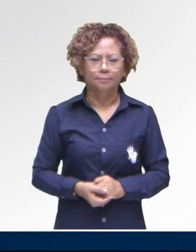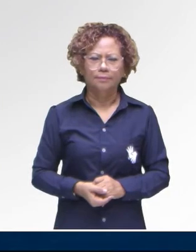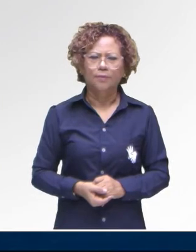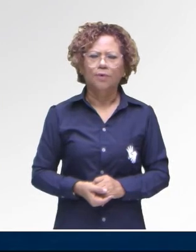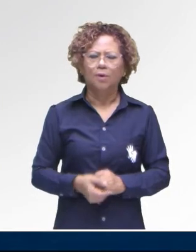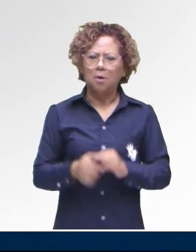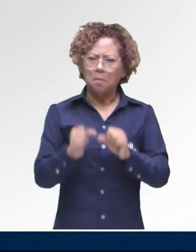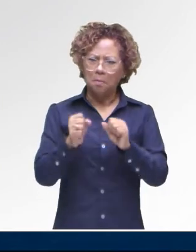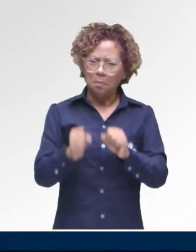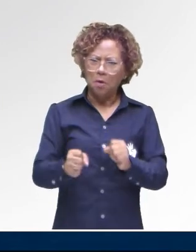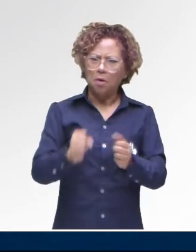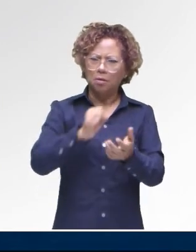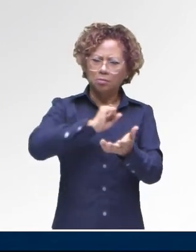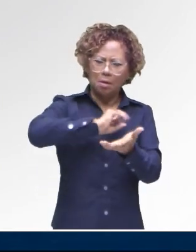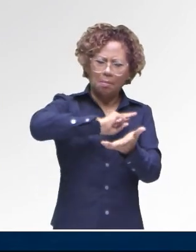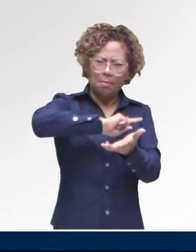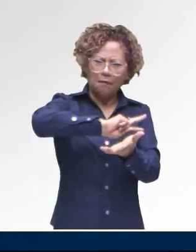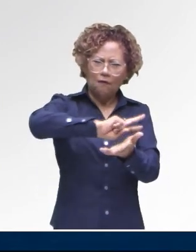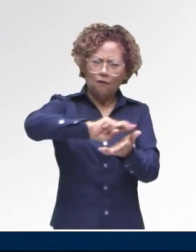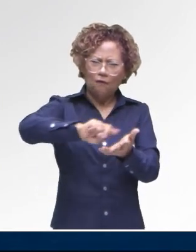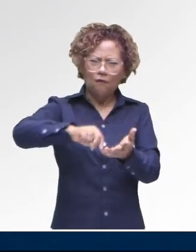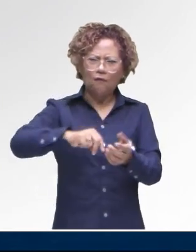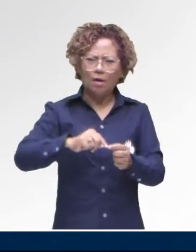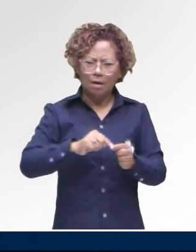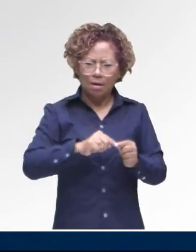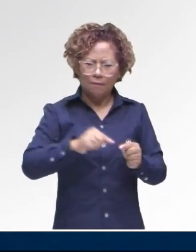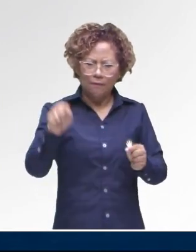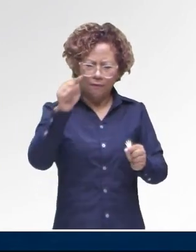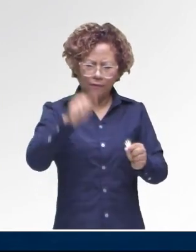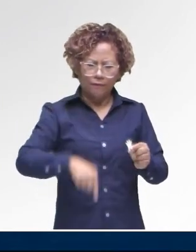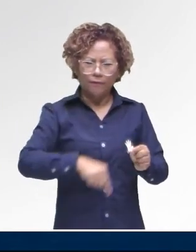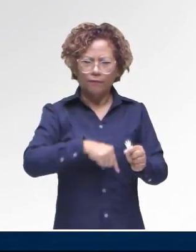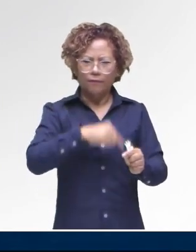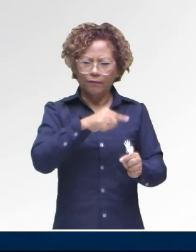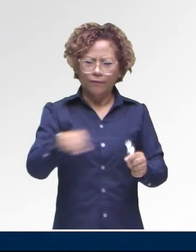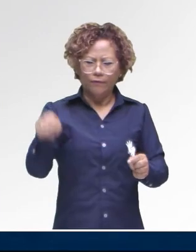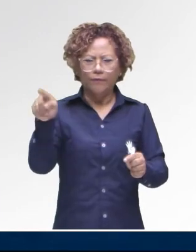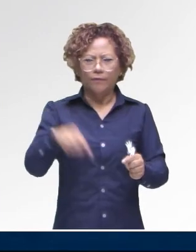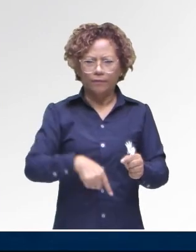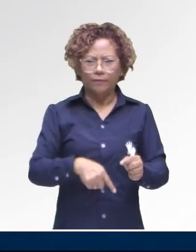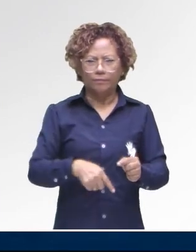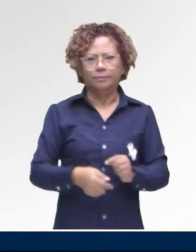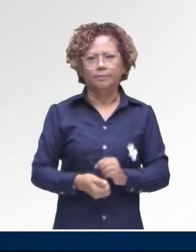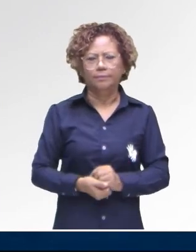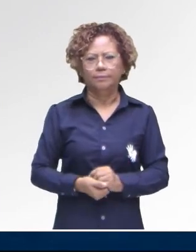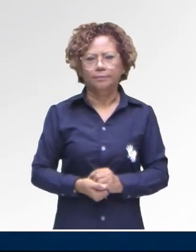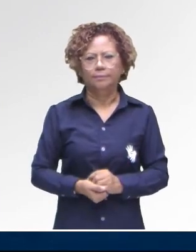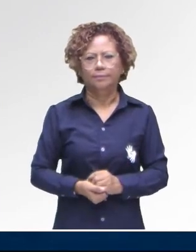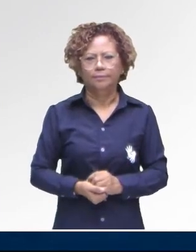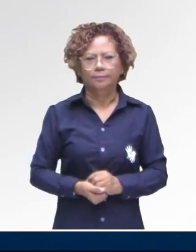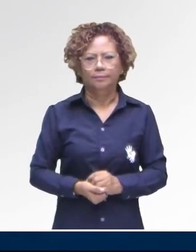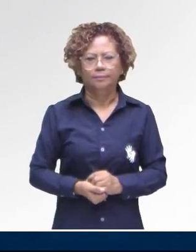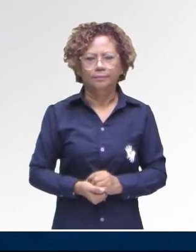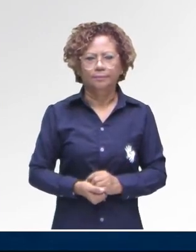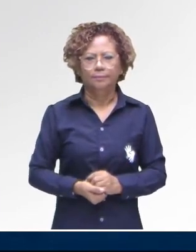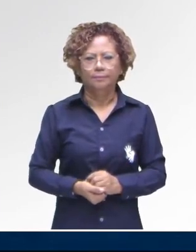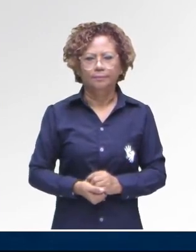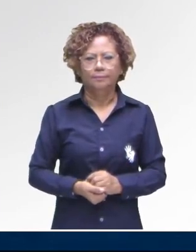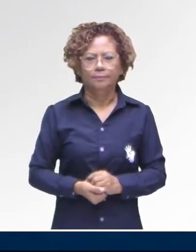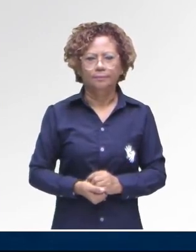Infinitas retas, são infinitas retas, passam por um único ponto. Ok?